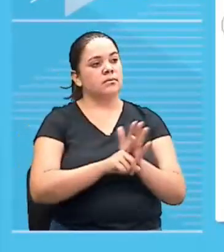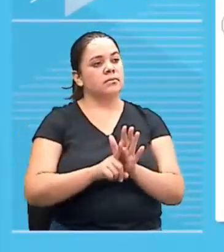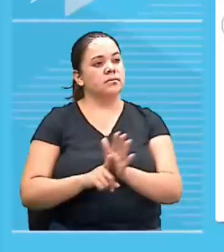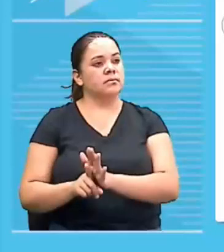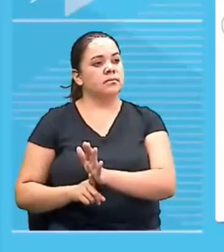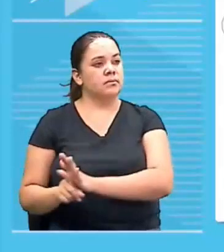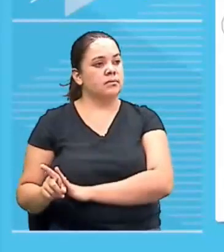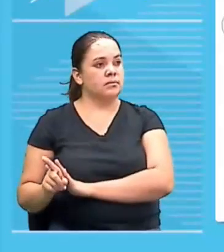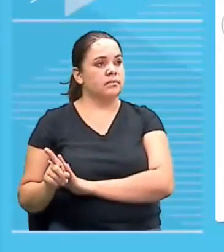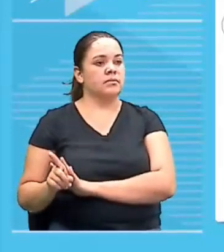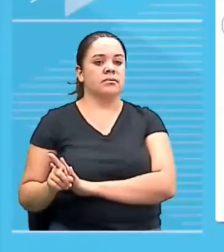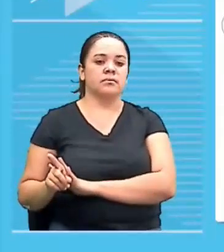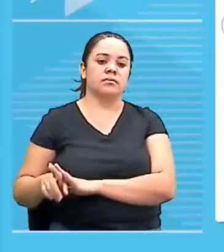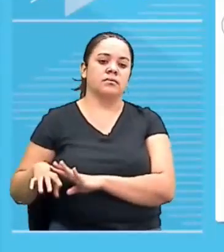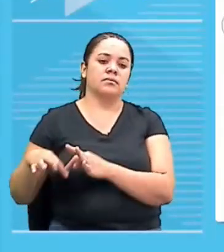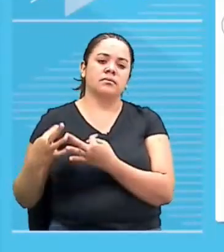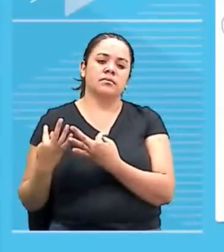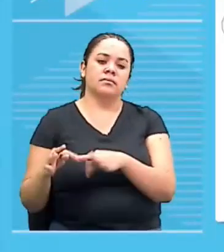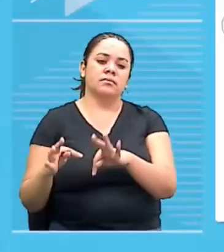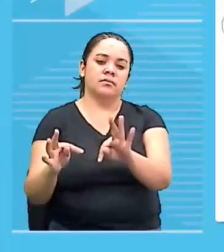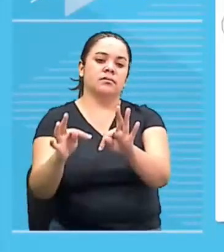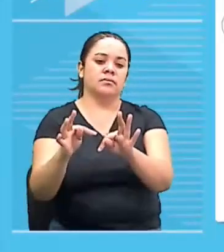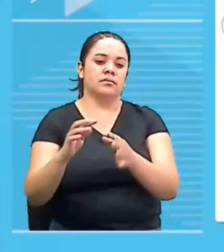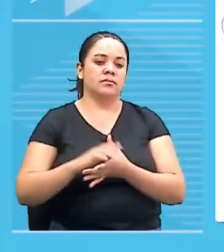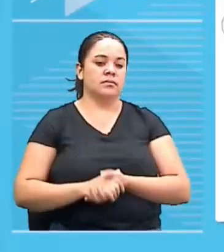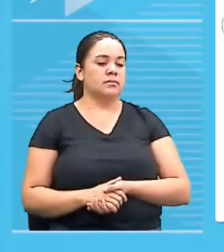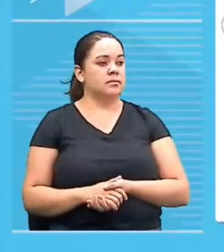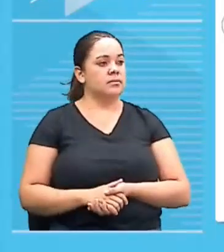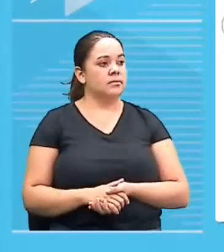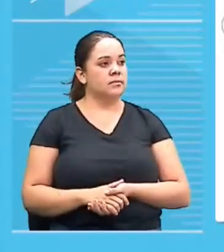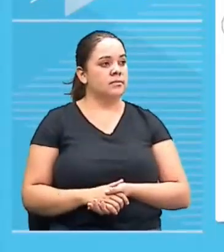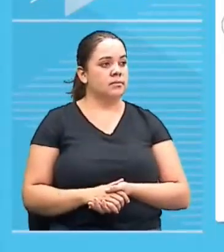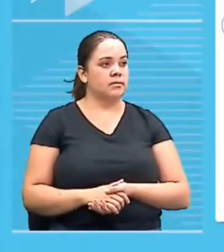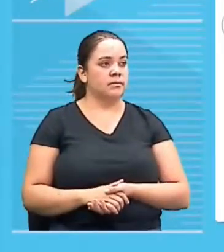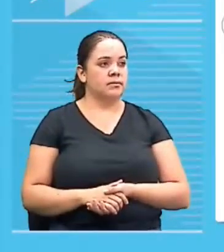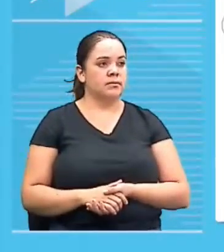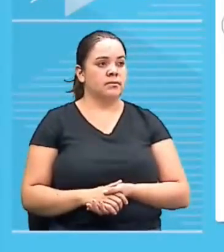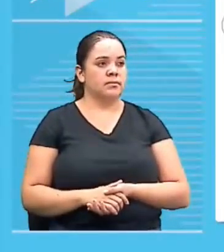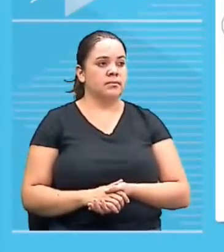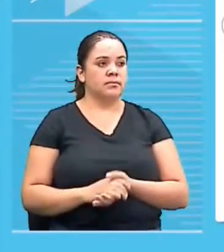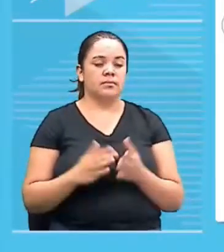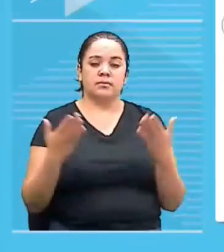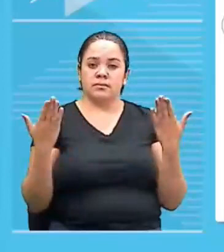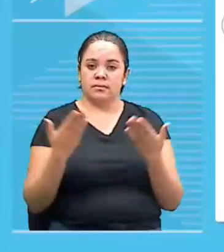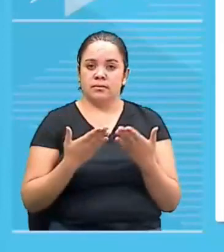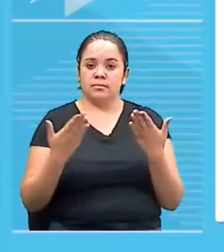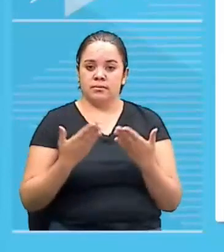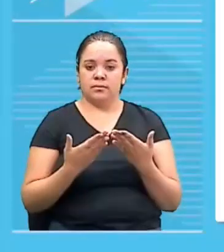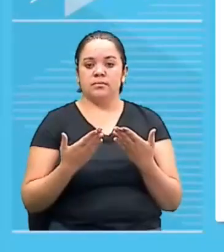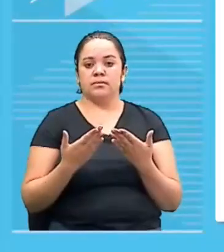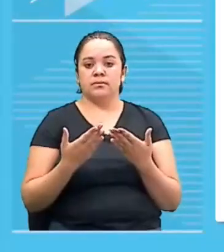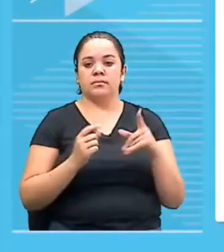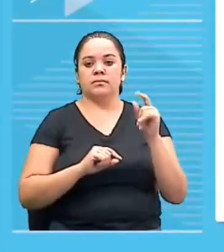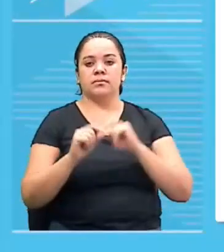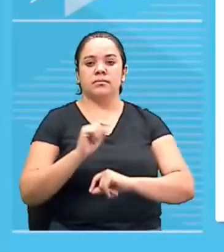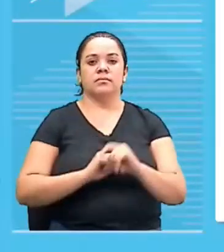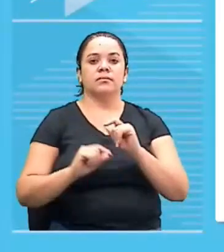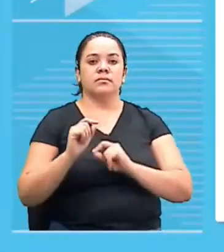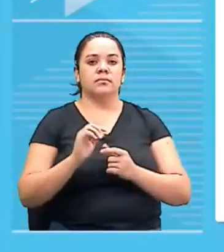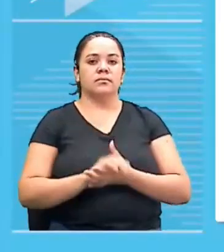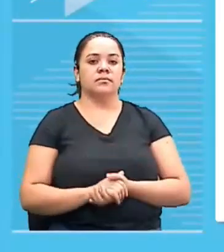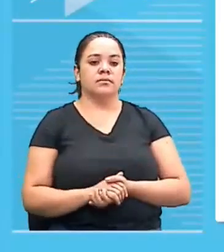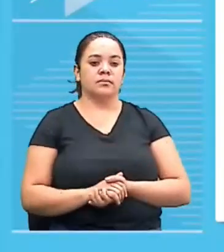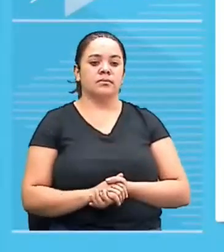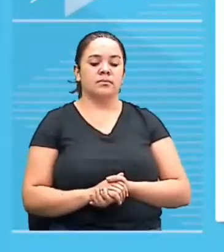a tecnologia, tá bom? E aí, turma, agora chegou em um